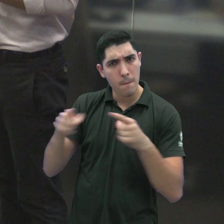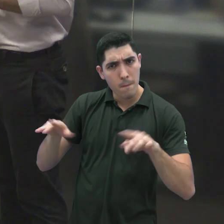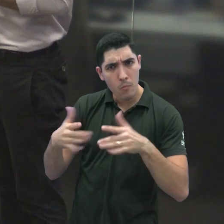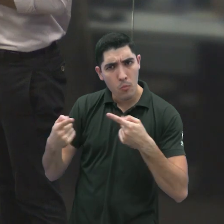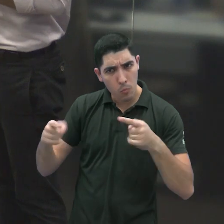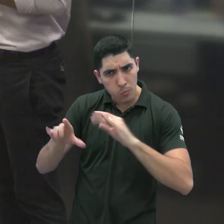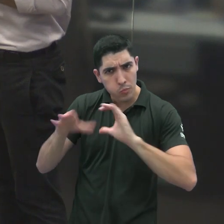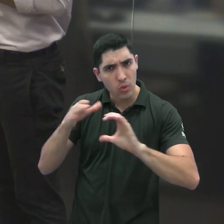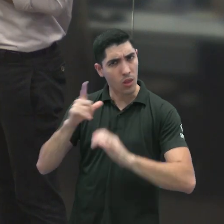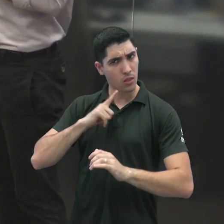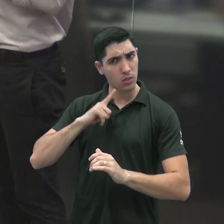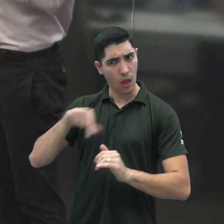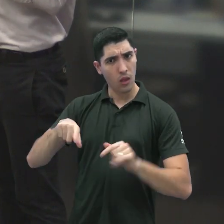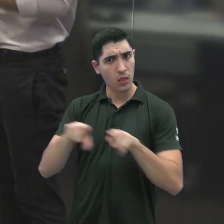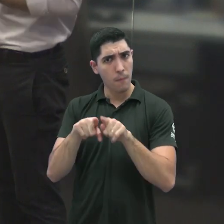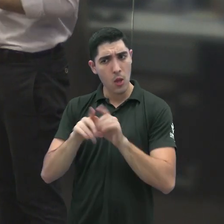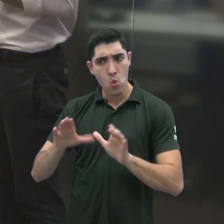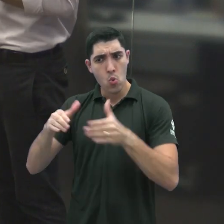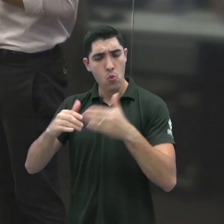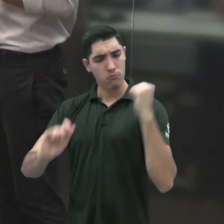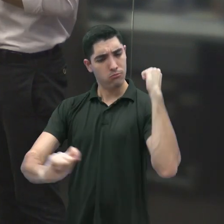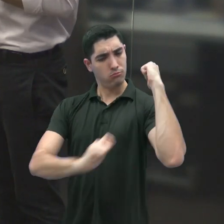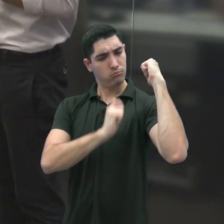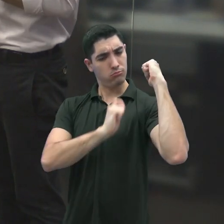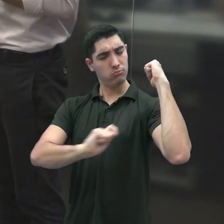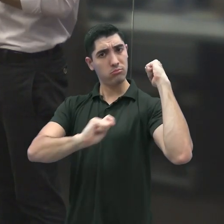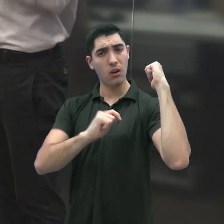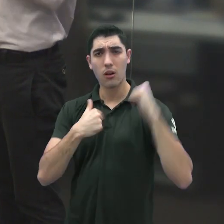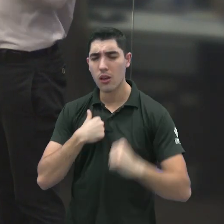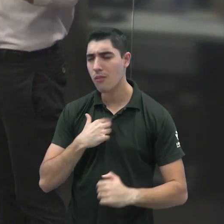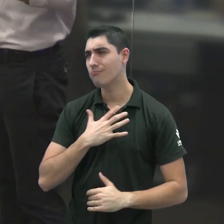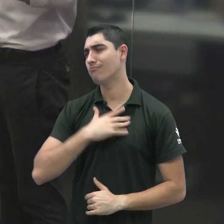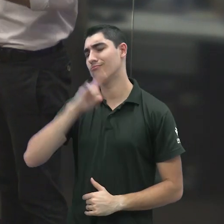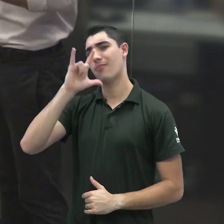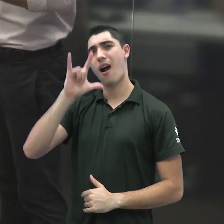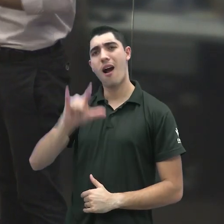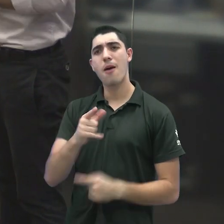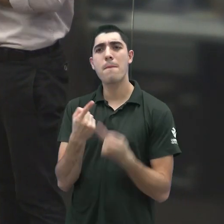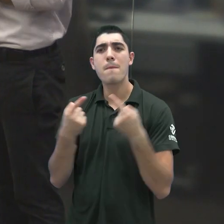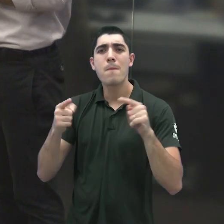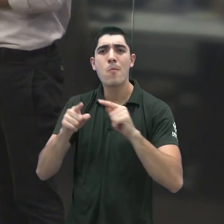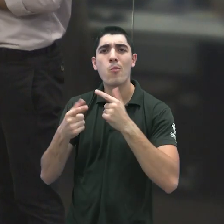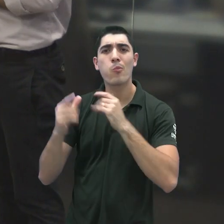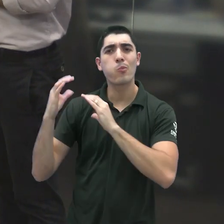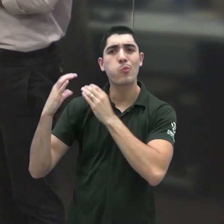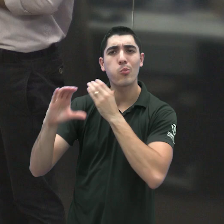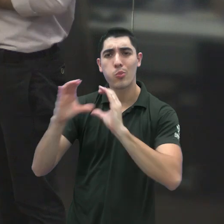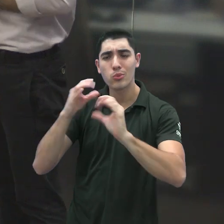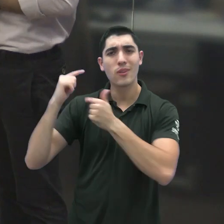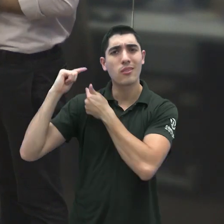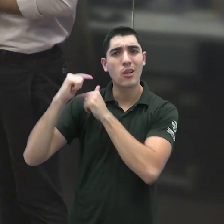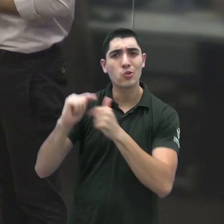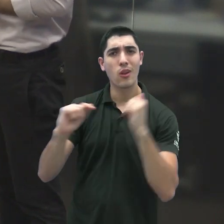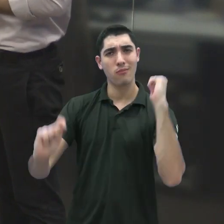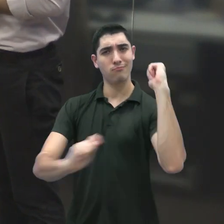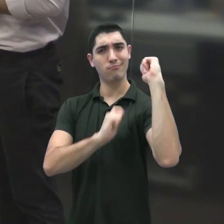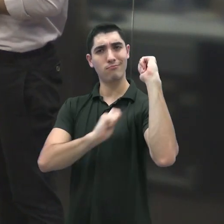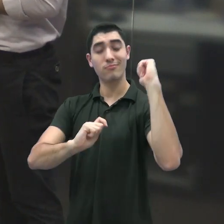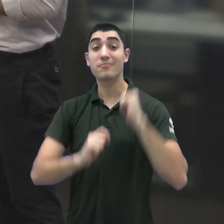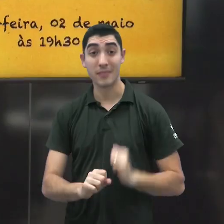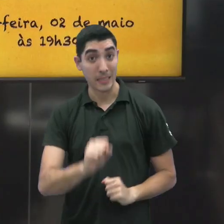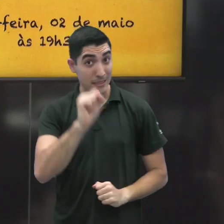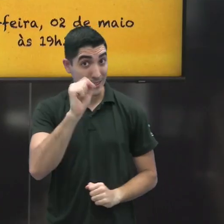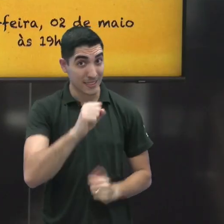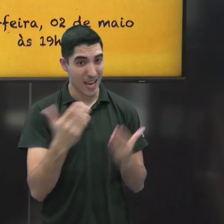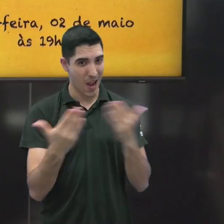fiquei sabendo que vai ter show de orquestra também nesse feriado. Eu sou um amante da música clássica, então eu tô curioso aí pra saber, hein? Pois é,